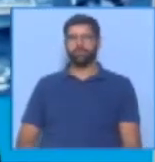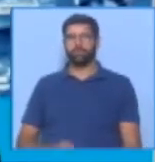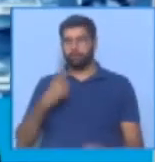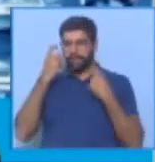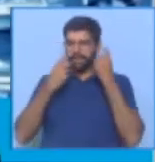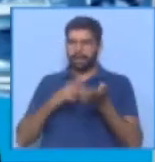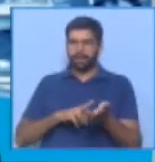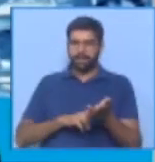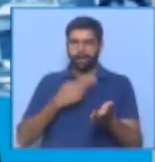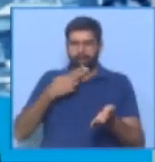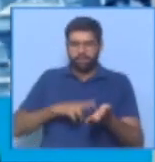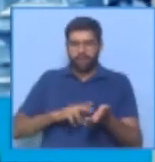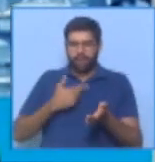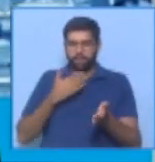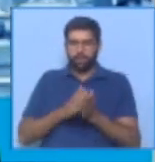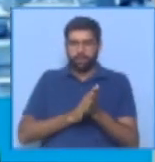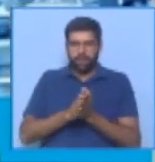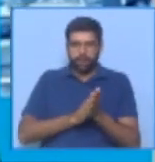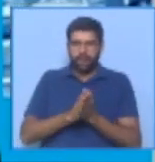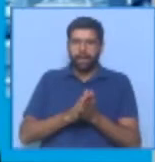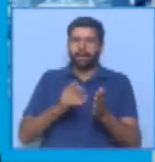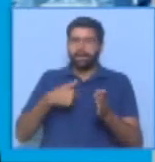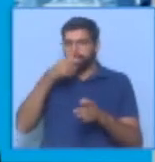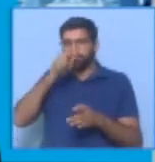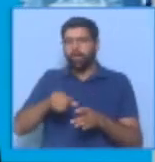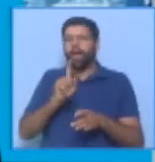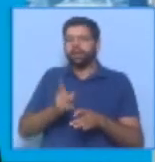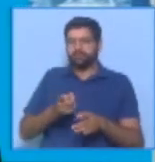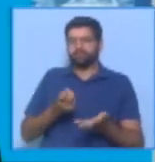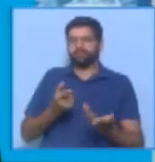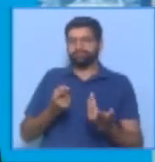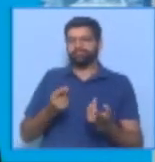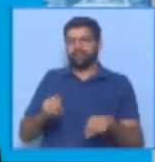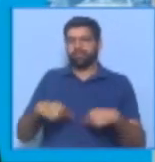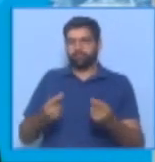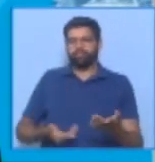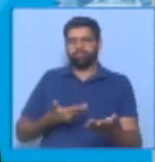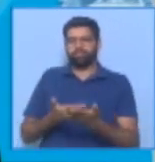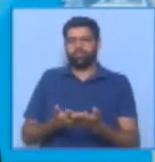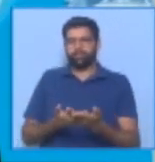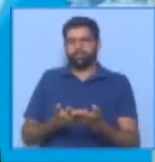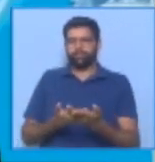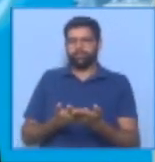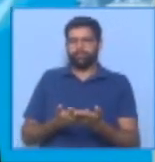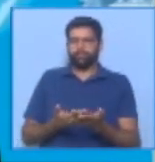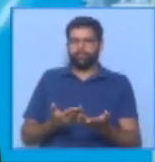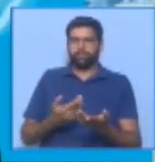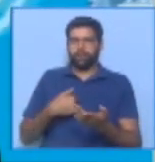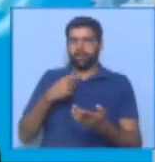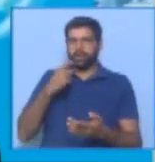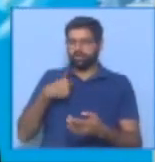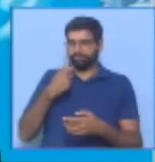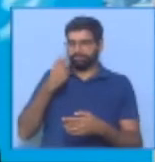razão, utilizar a razão para perceber qual é a verdade sobre a pessoa humana e, por fim, propor a riqueza enorme que é a